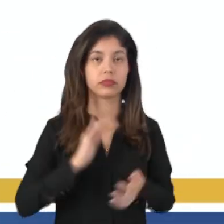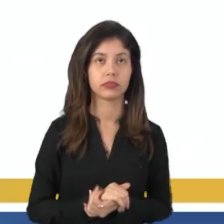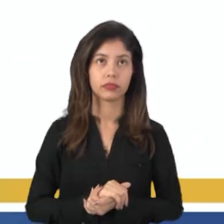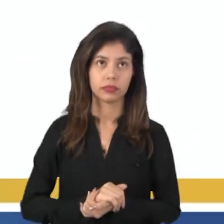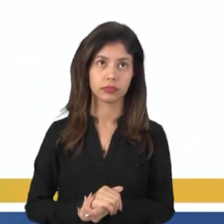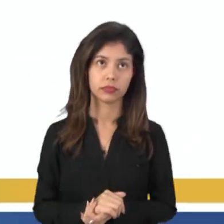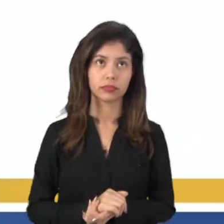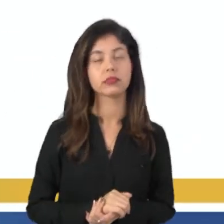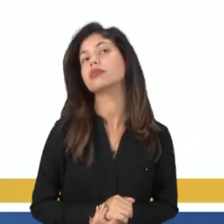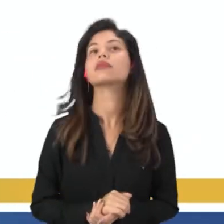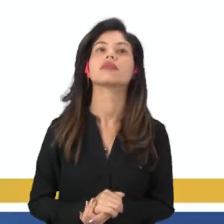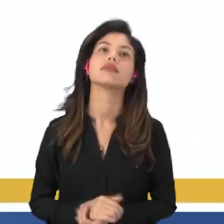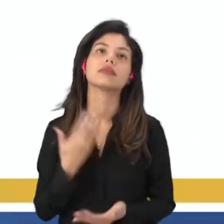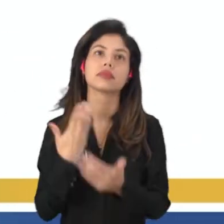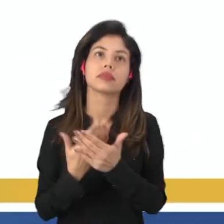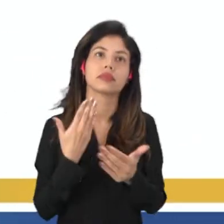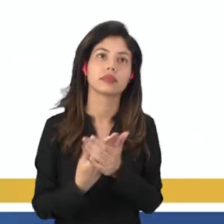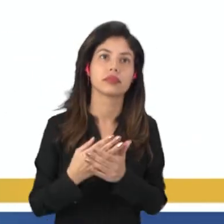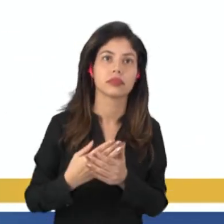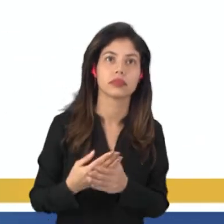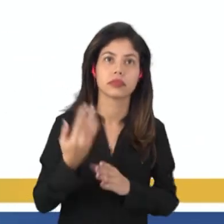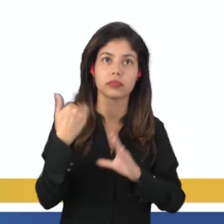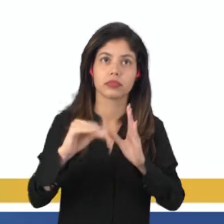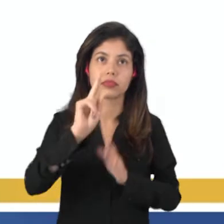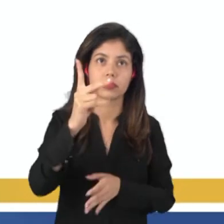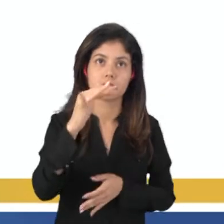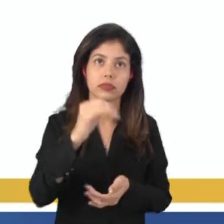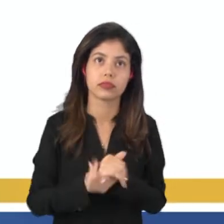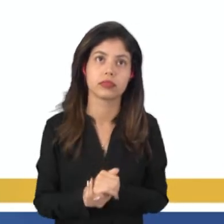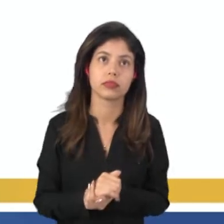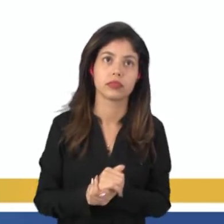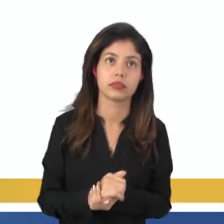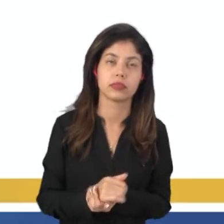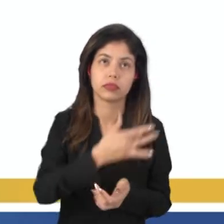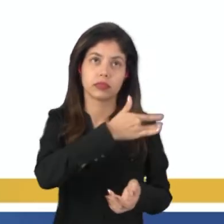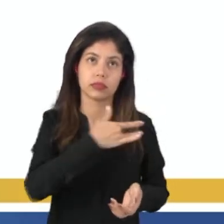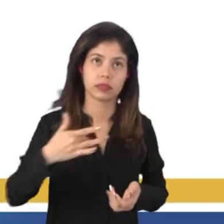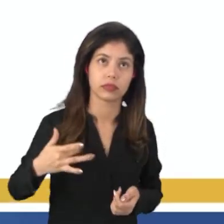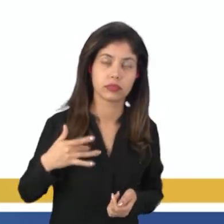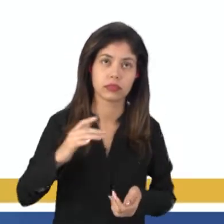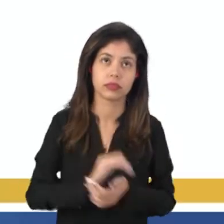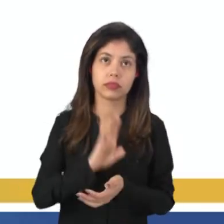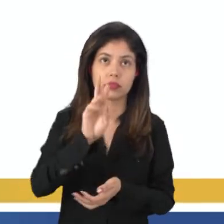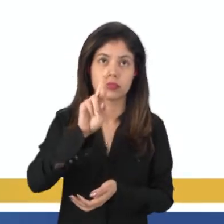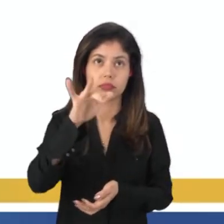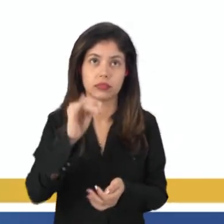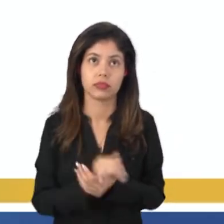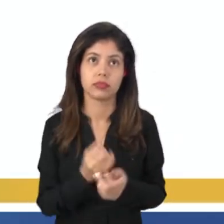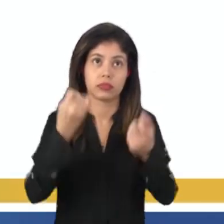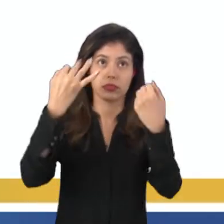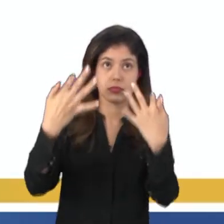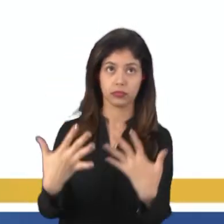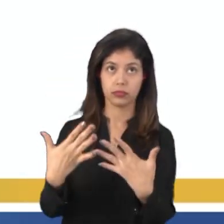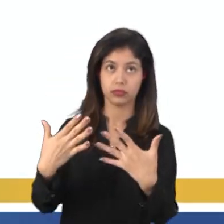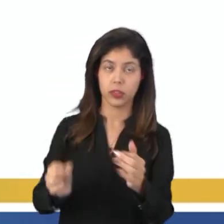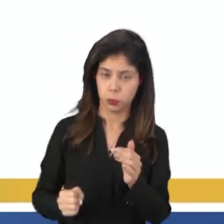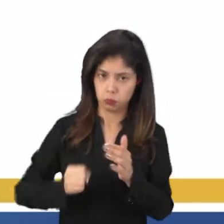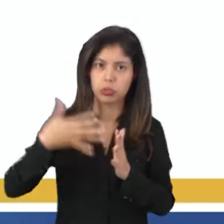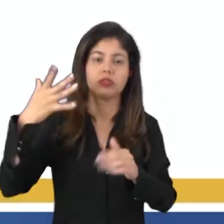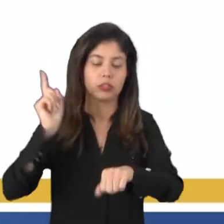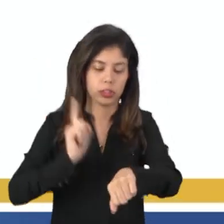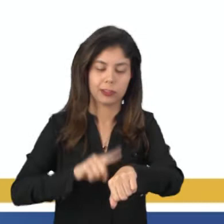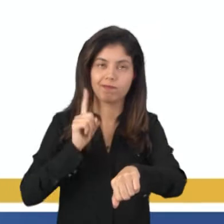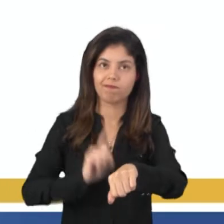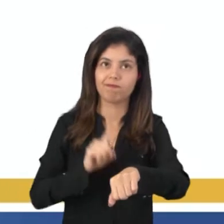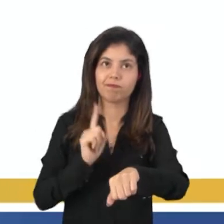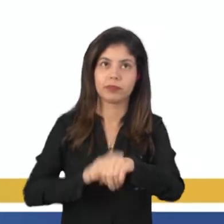social. E aí um estudo da Publish England, agência de saúde pública britânica, afirma que o excesso de